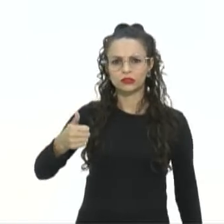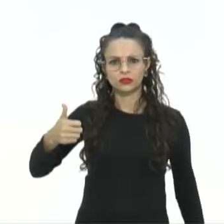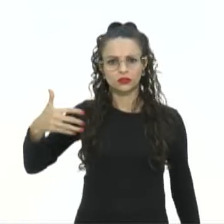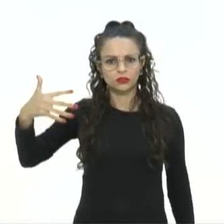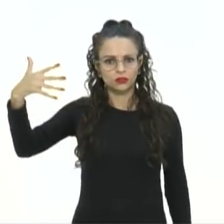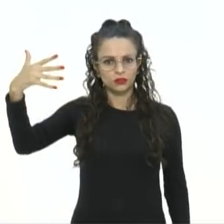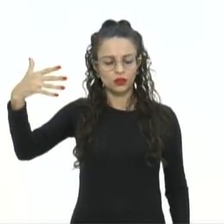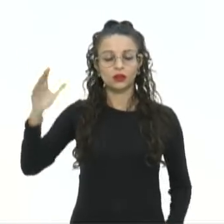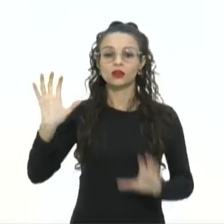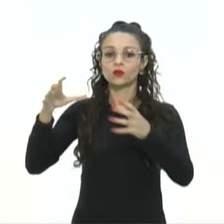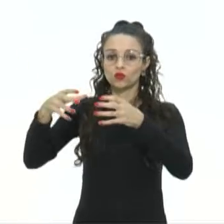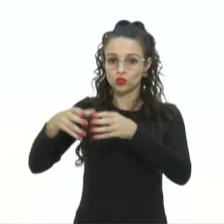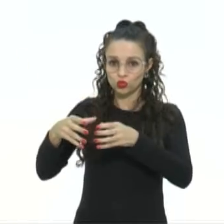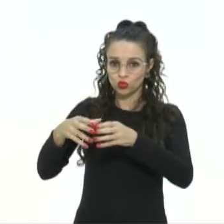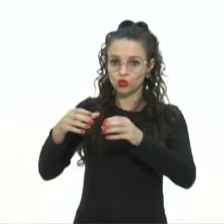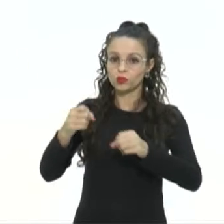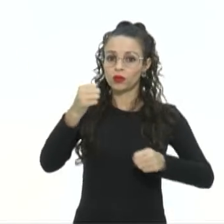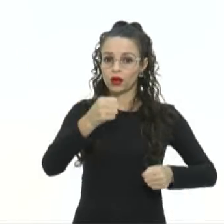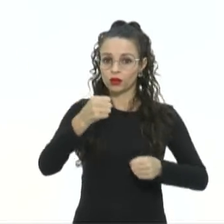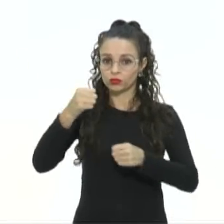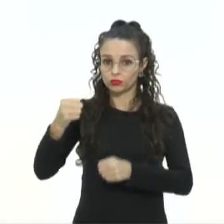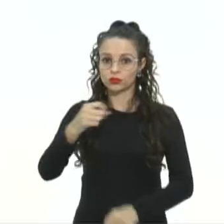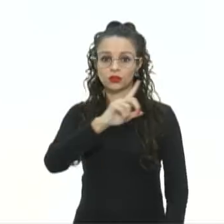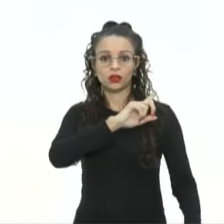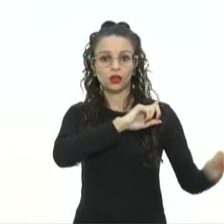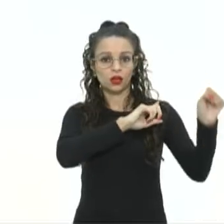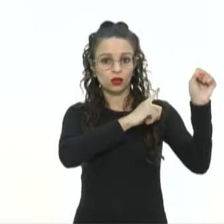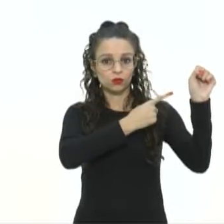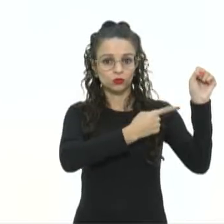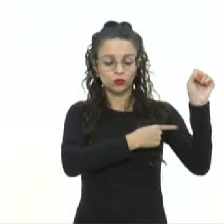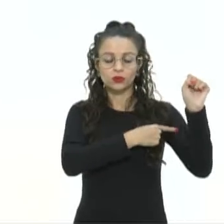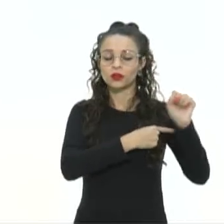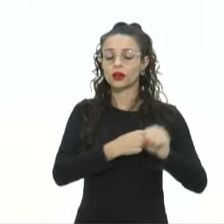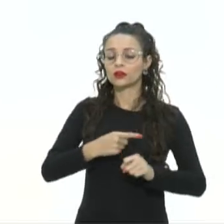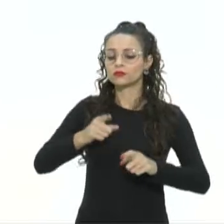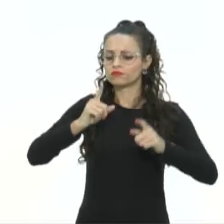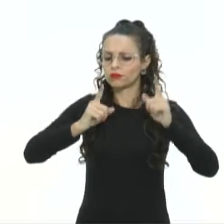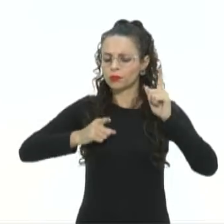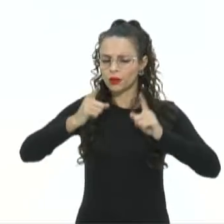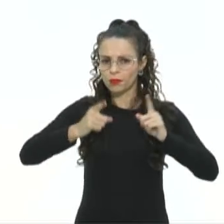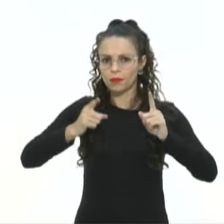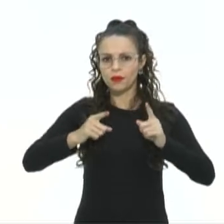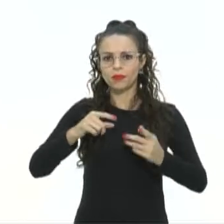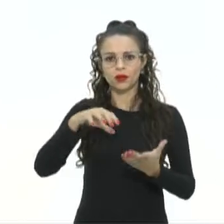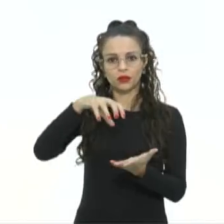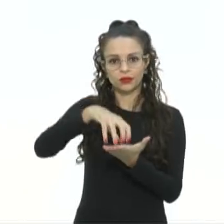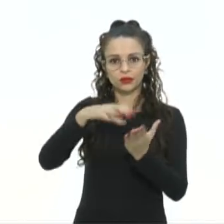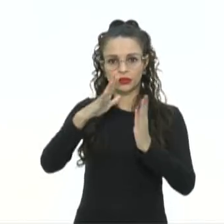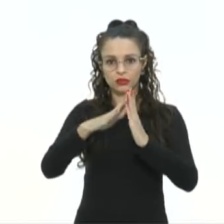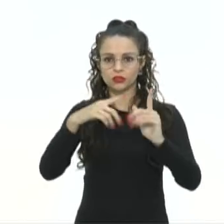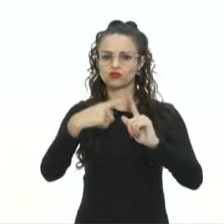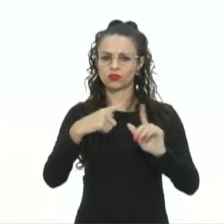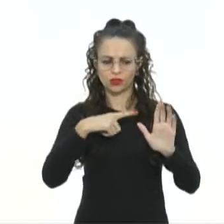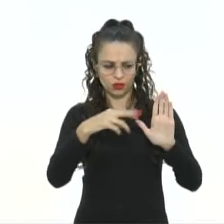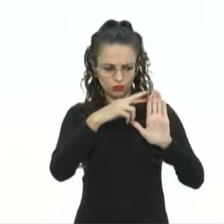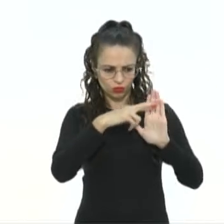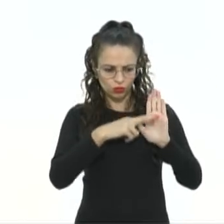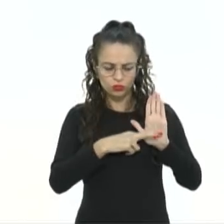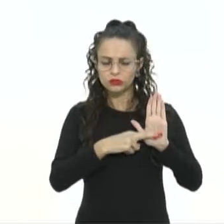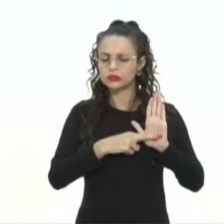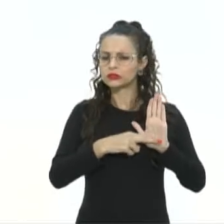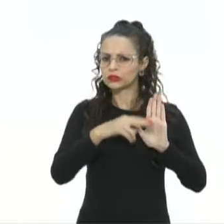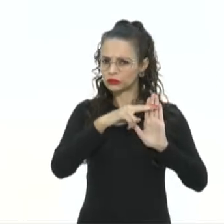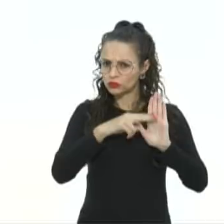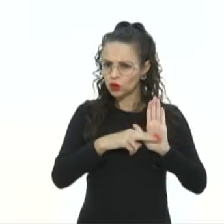Grupos de autoridades que comandam uma igreja ou uma instituição, que tem doutrinas, ritos, símbolos,